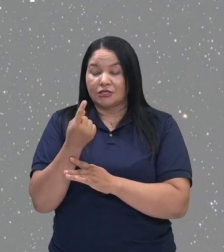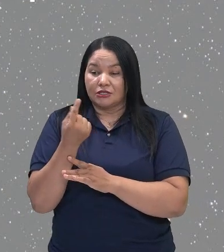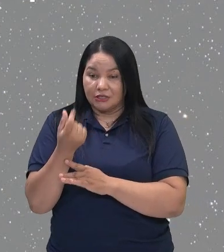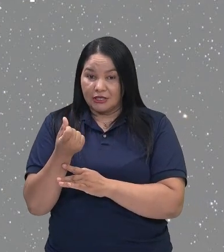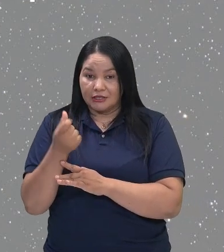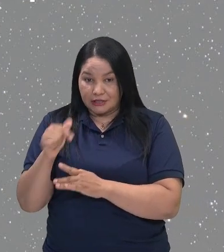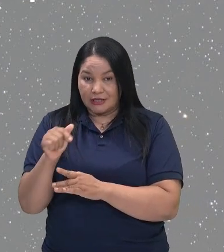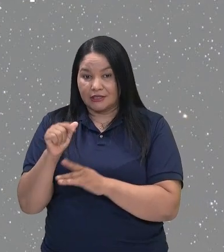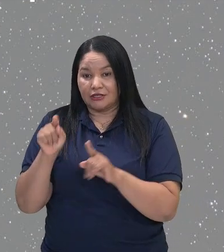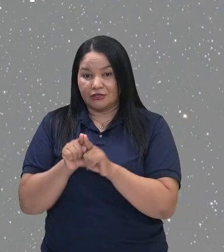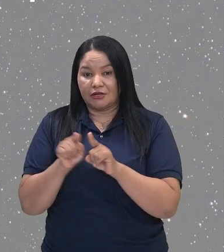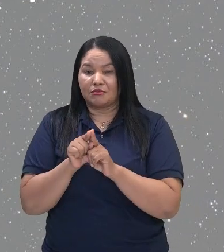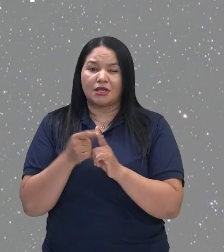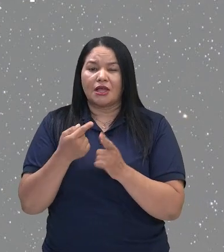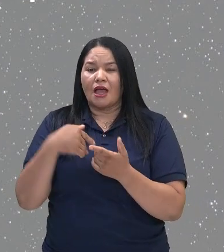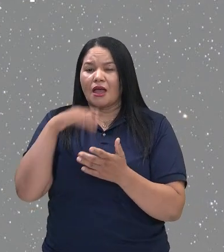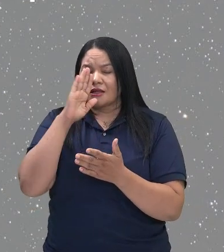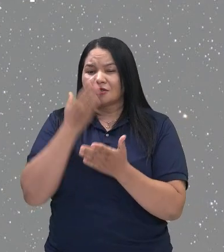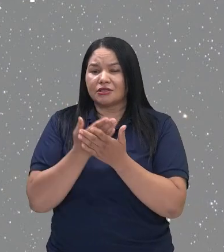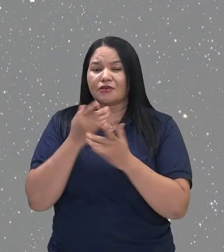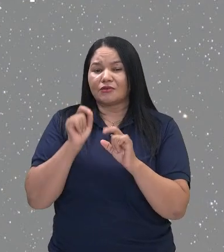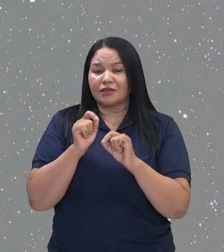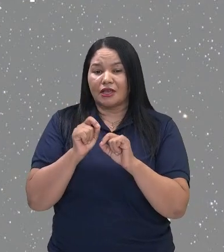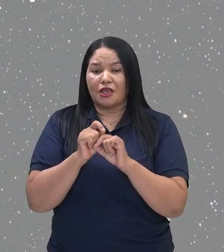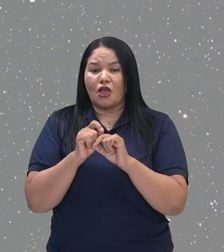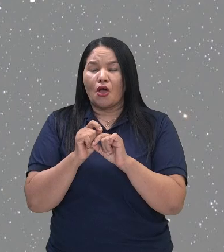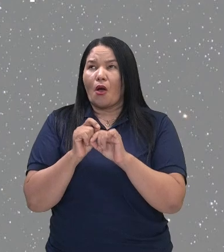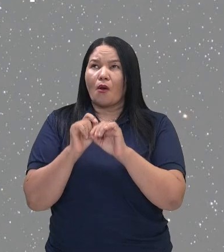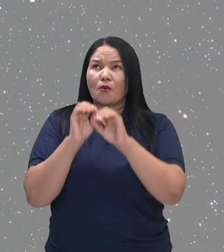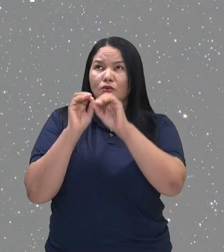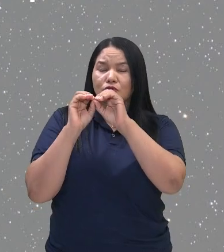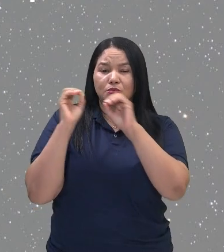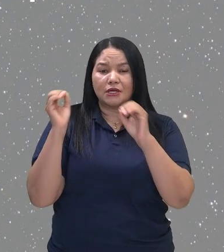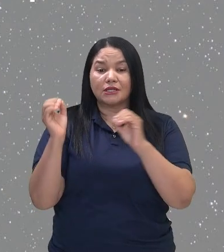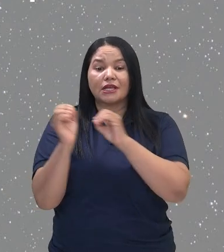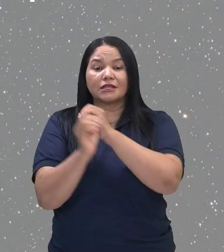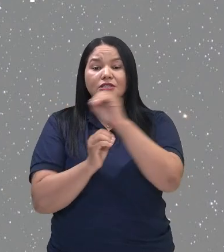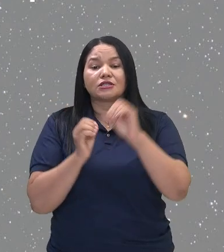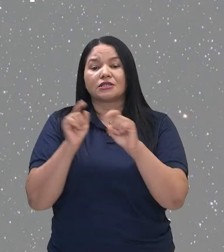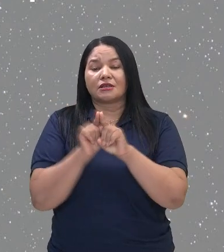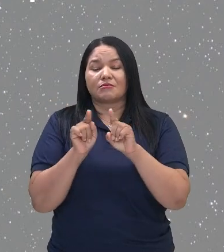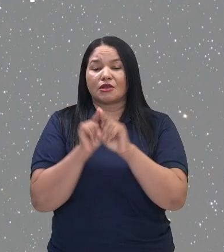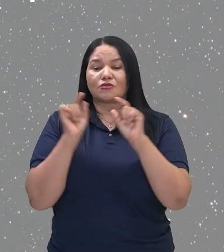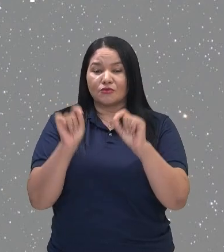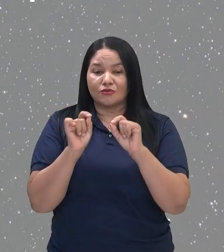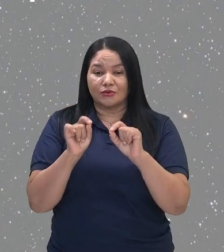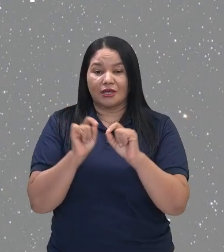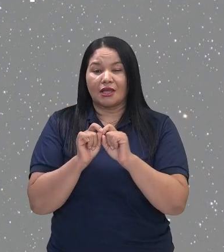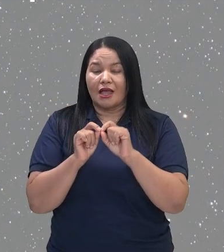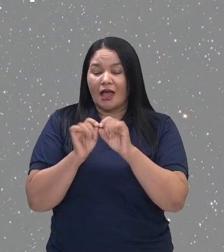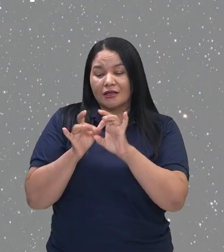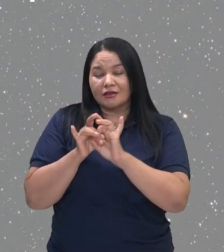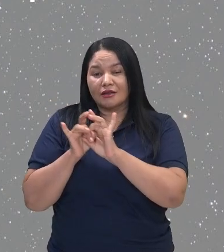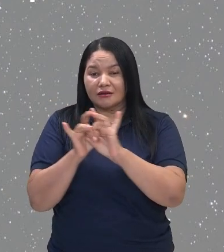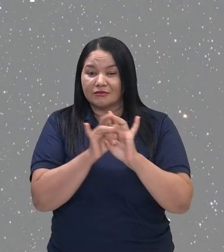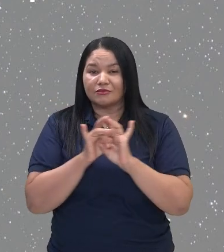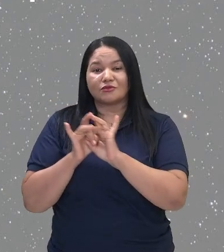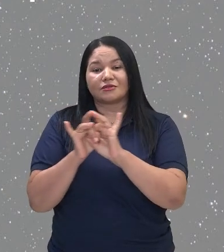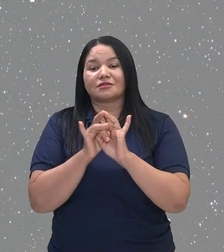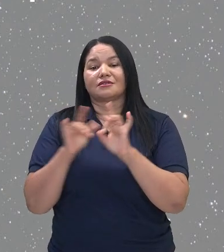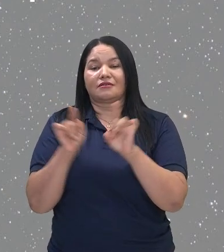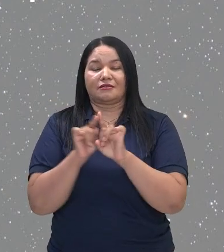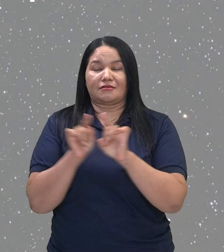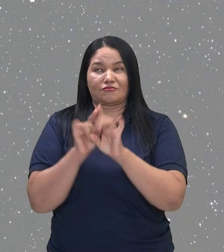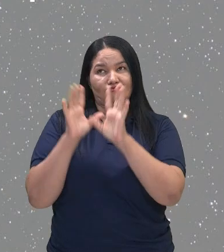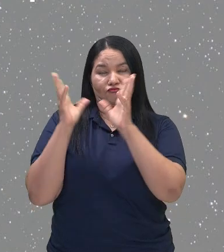questão da movimentação dos planetas. E ali acabava produzindo uma espécie de harmonia